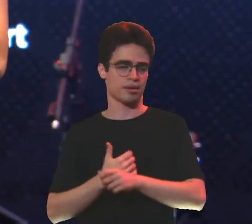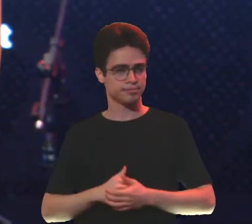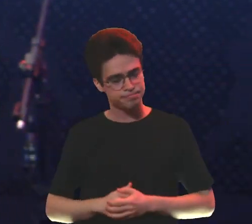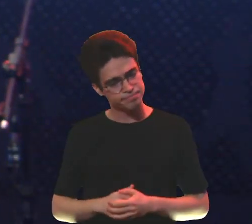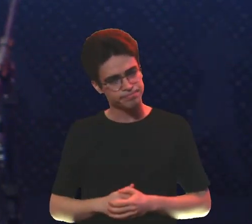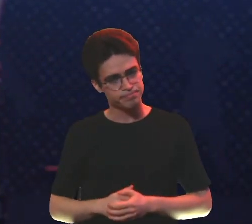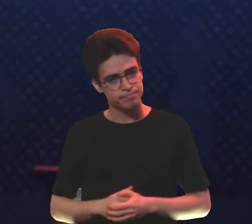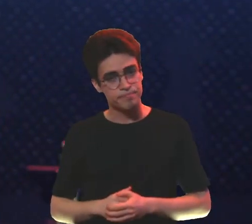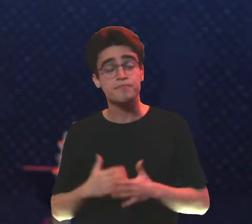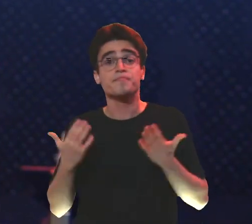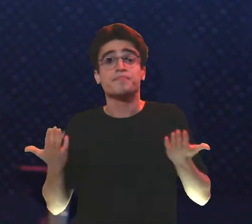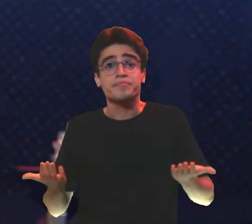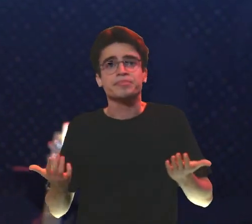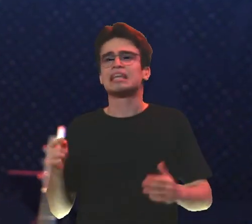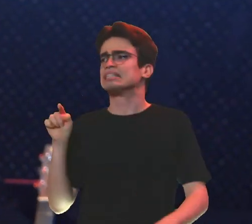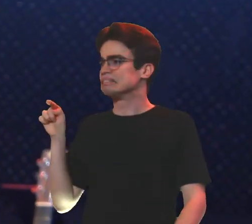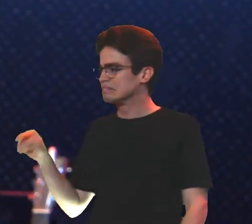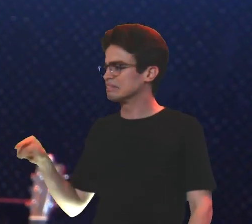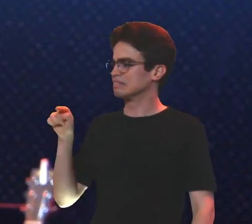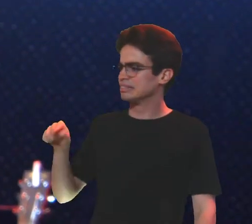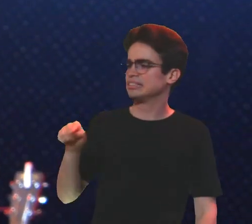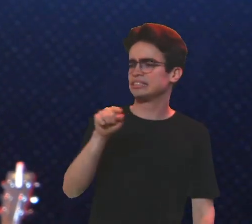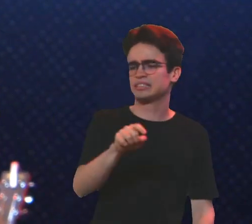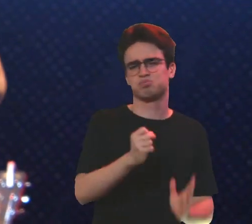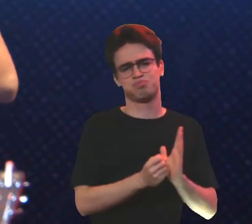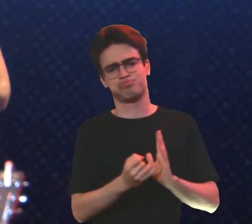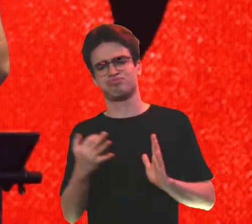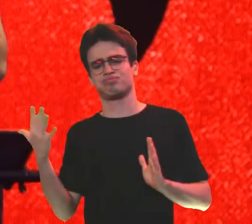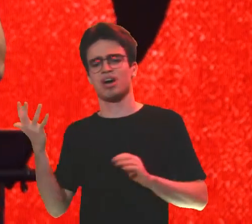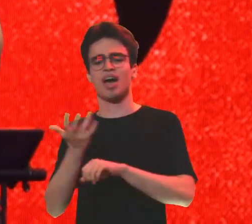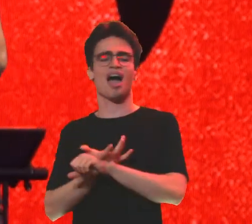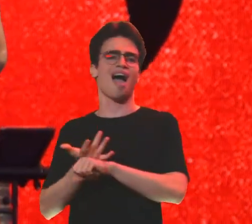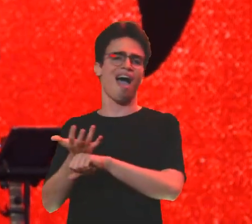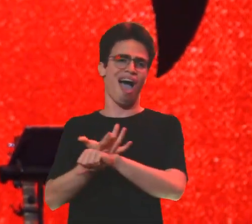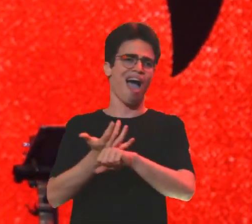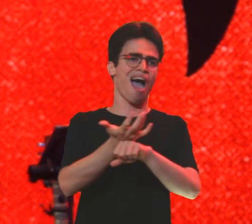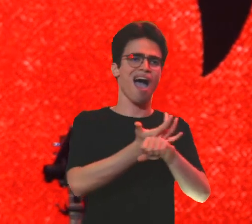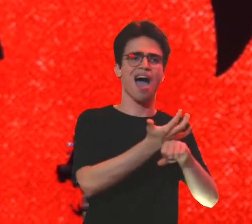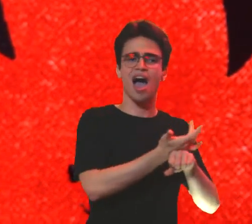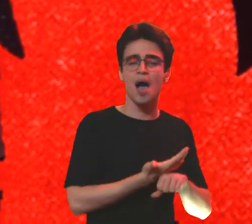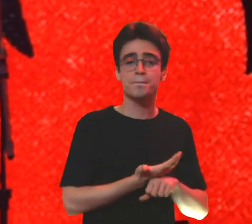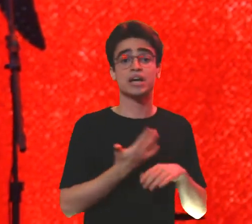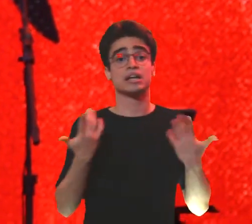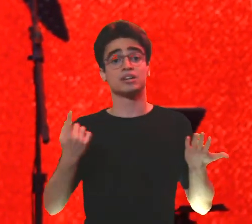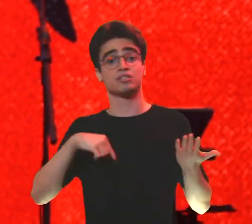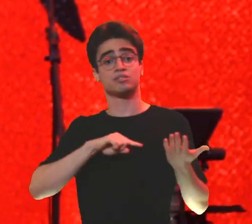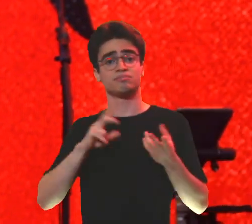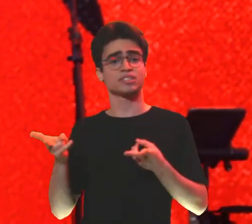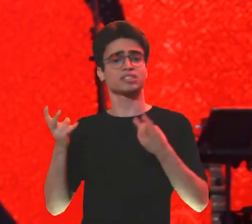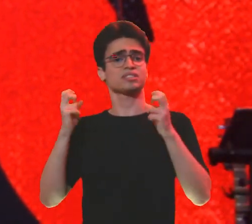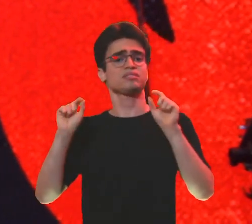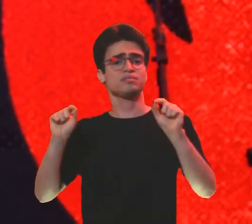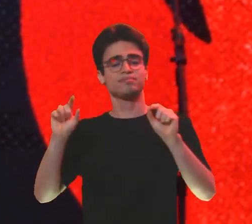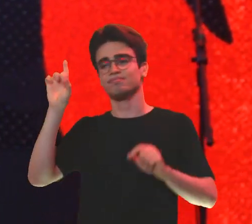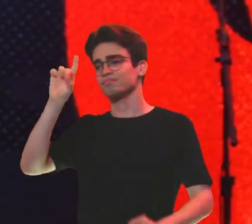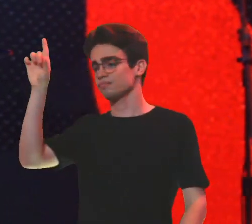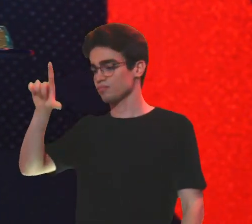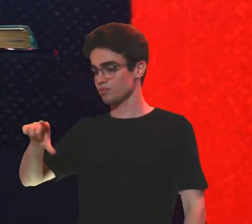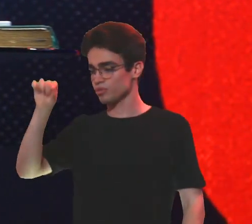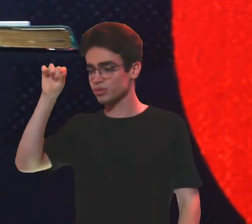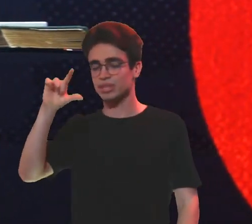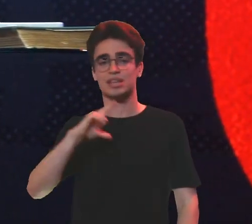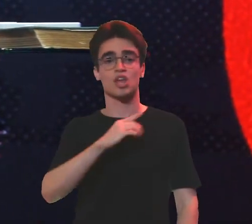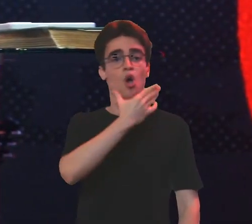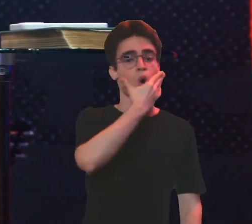gente olha para esse e tantos outros avivamentos que aconteceram, nós vemos que Deus levantou homens e